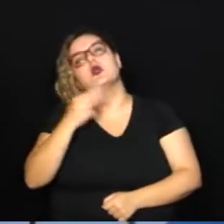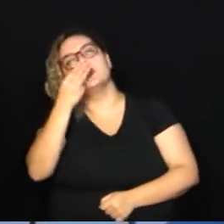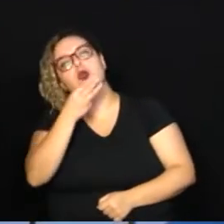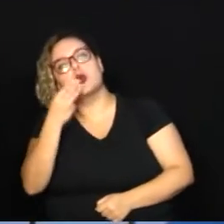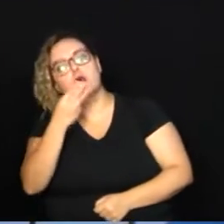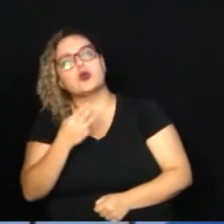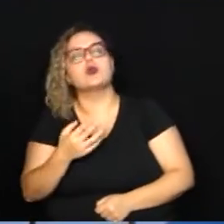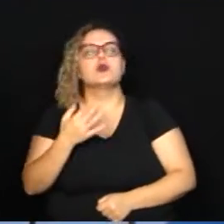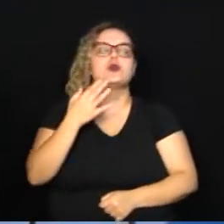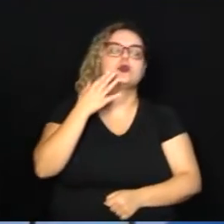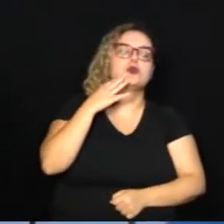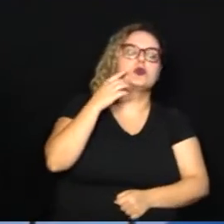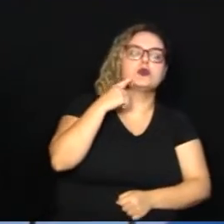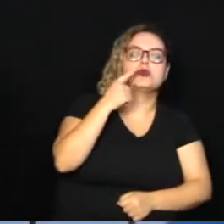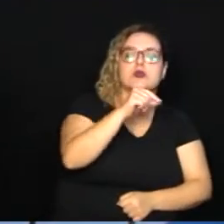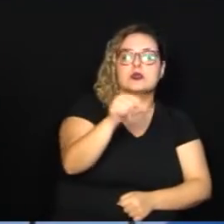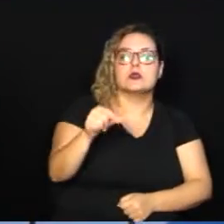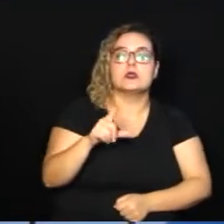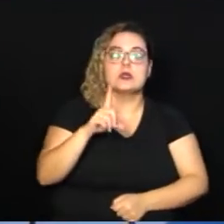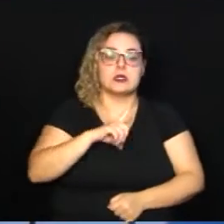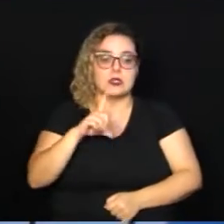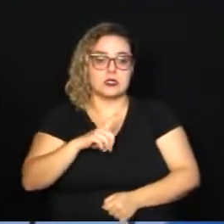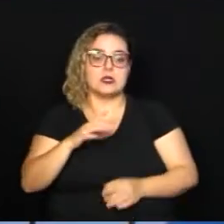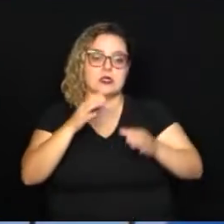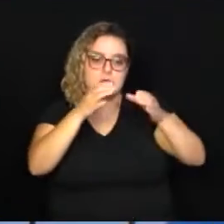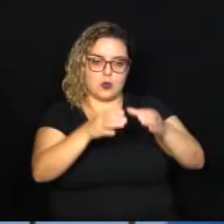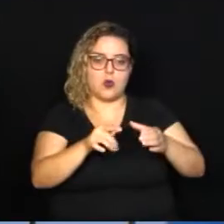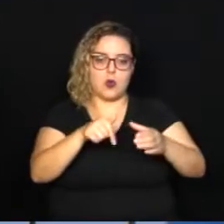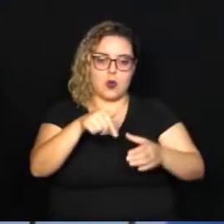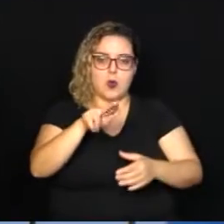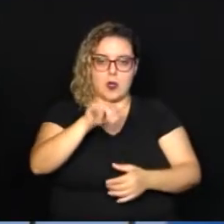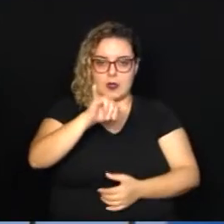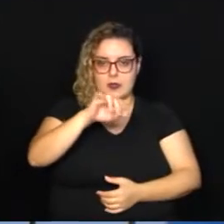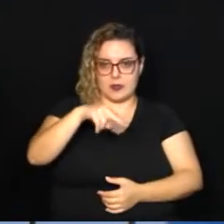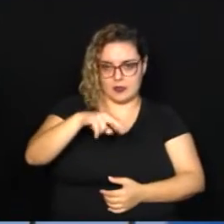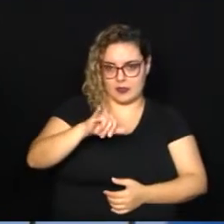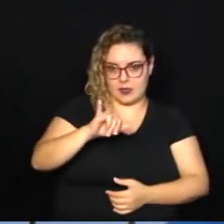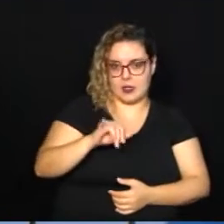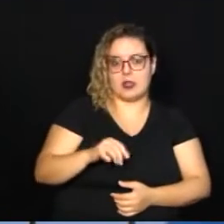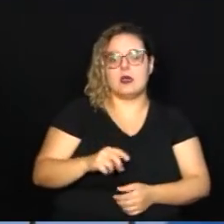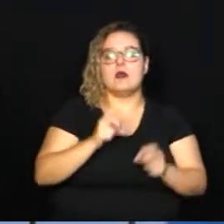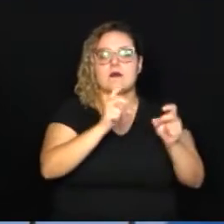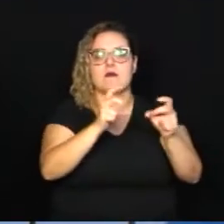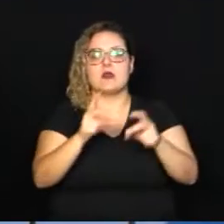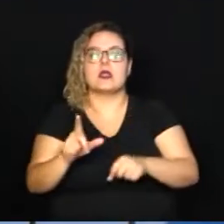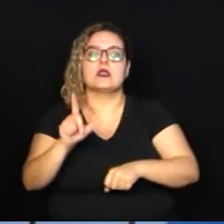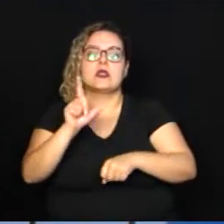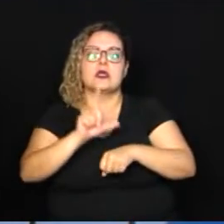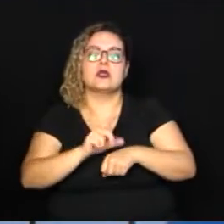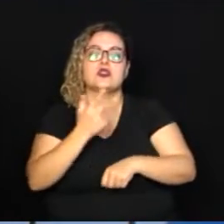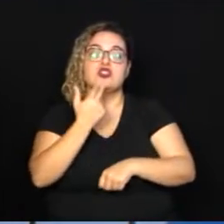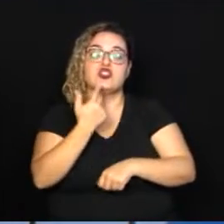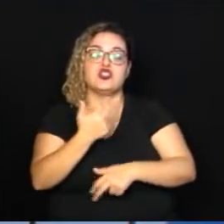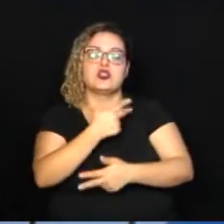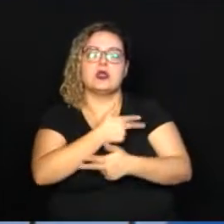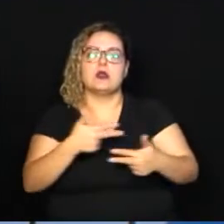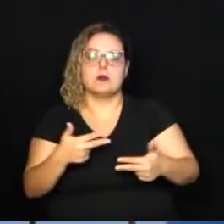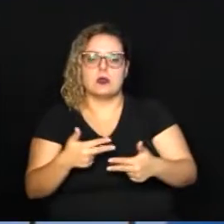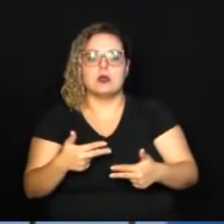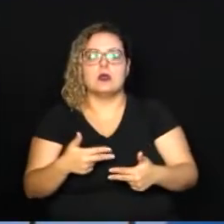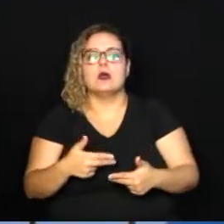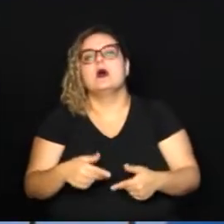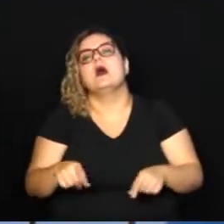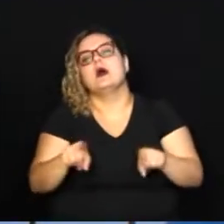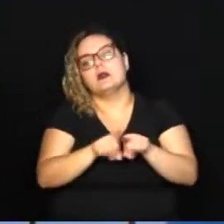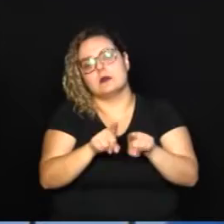nesse caso, só por ter esse CNAE, que é permitida a venda de alimentos, ela passa a ser considerada como